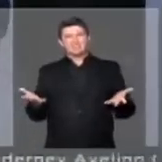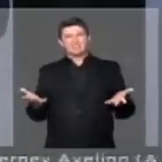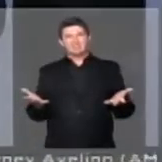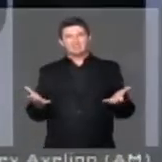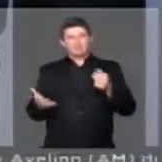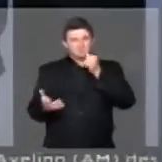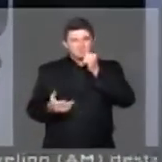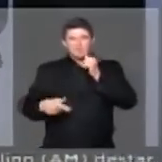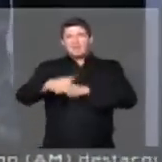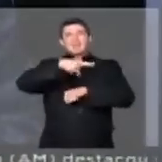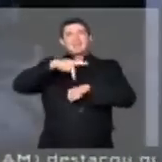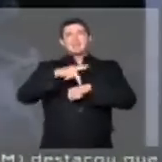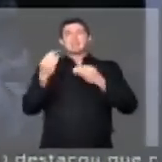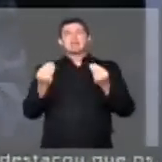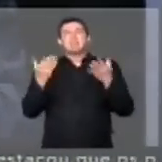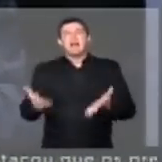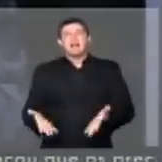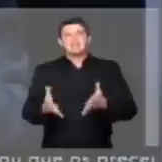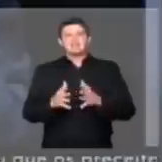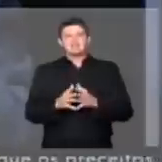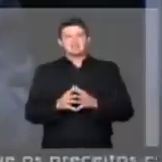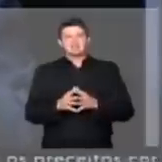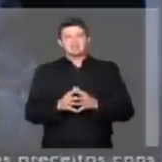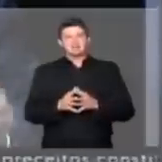Que país é esse?